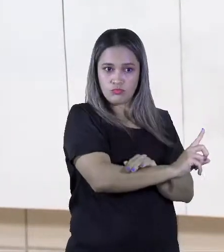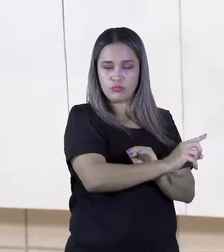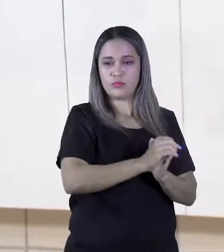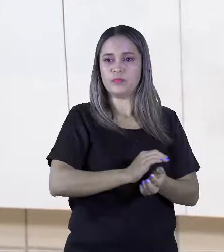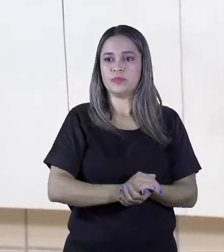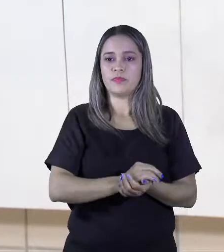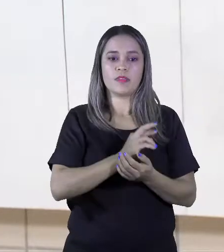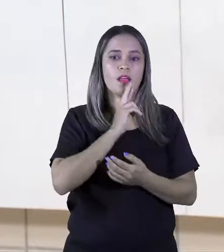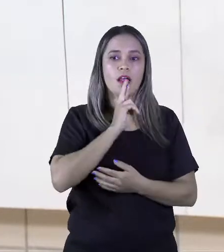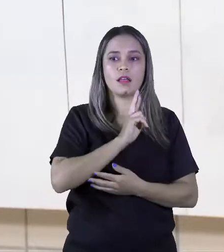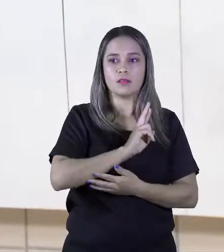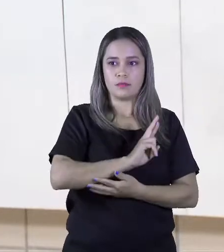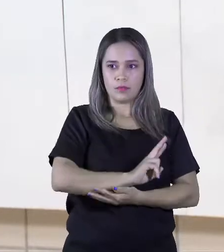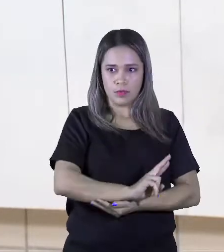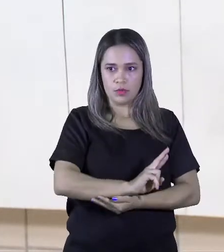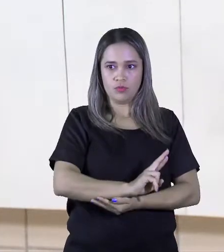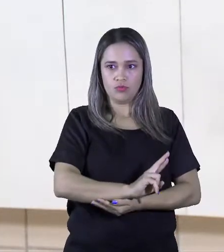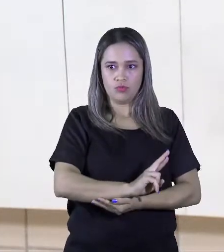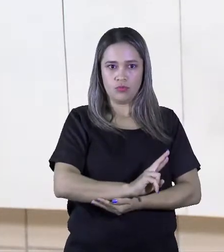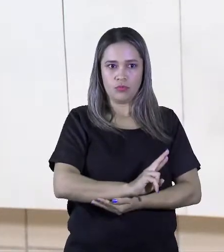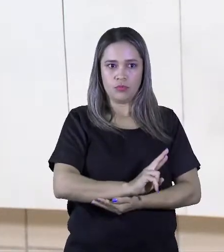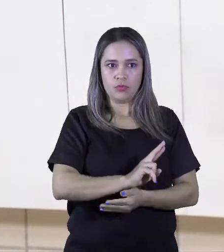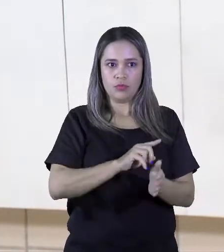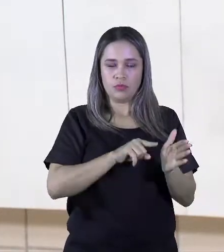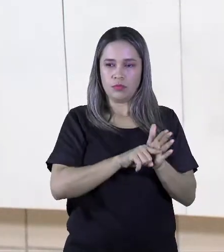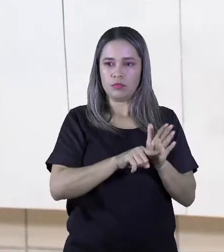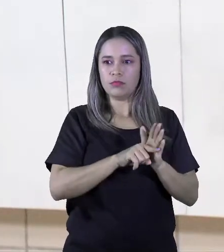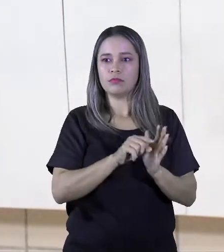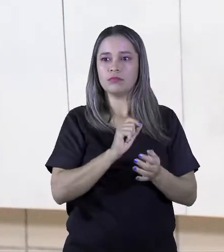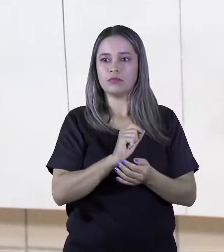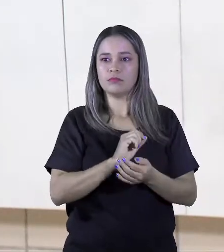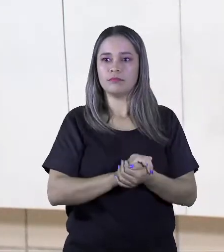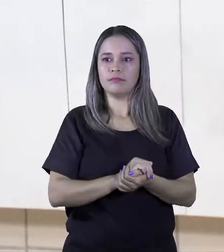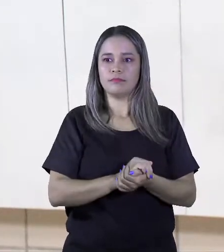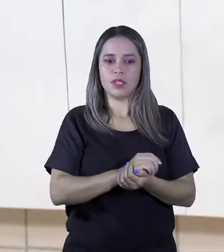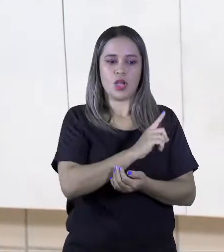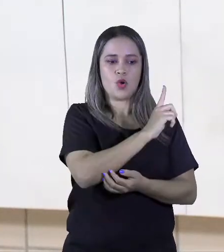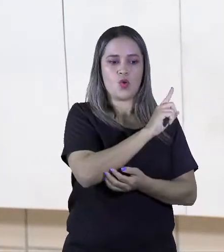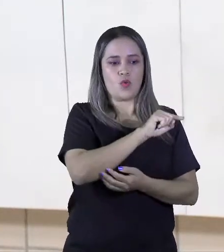resultado daquele nosso problema é